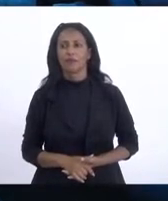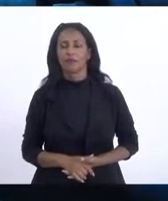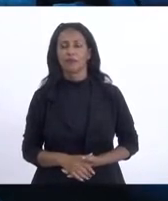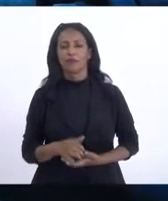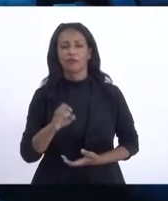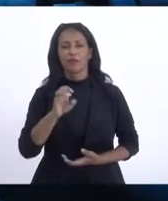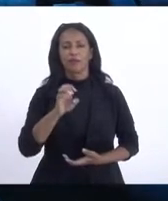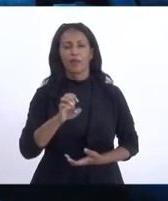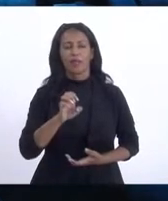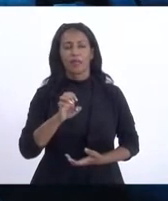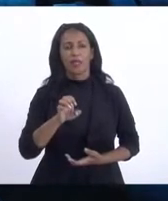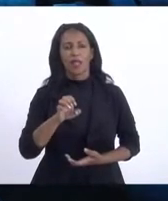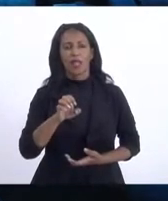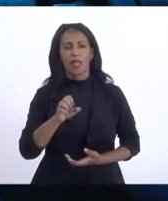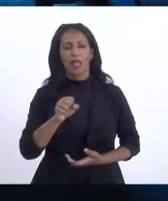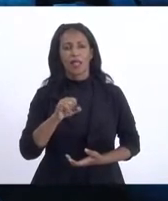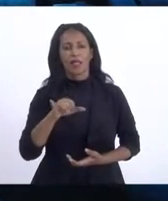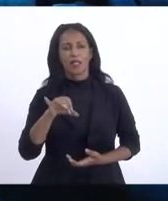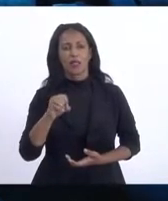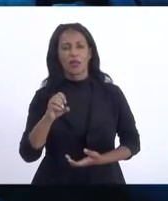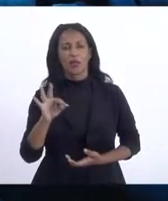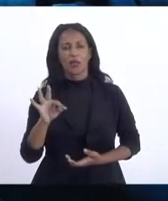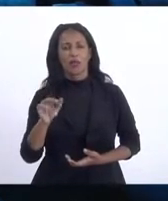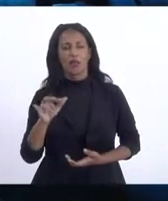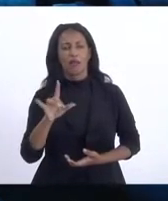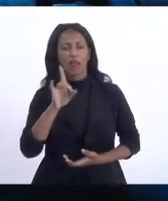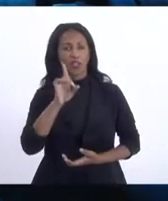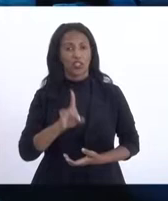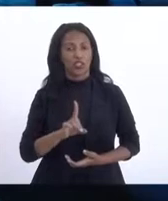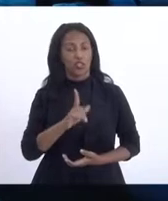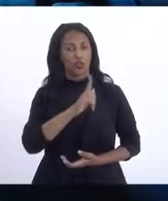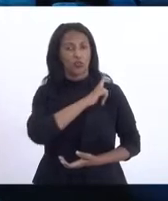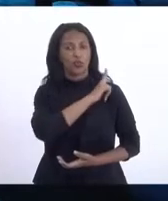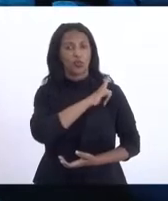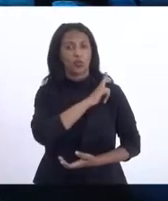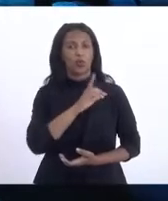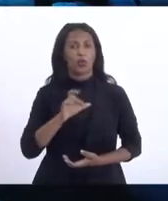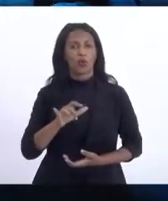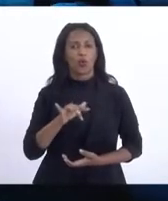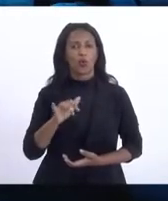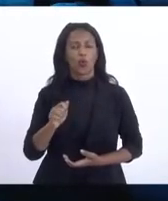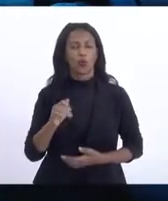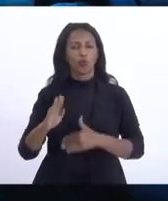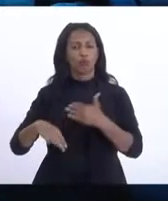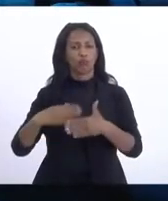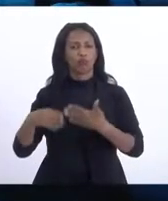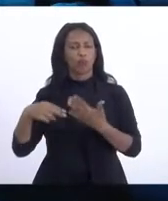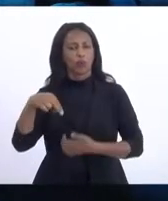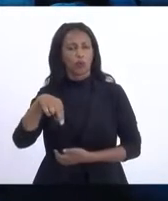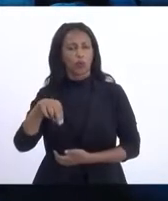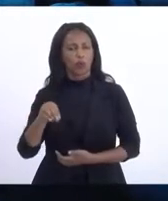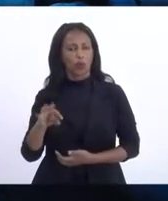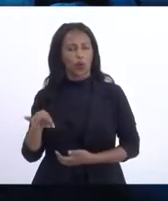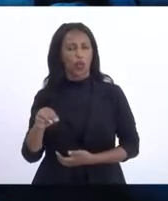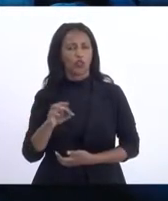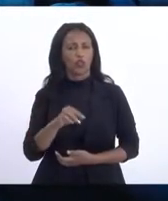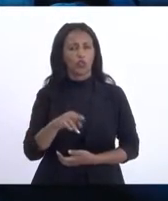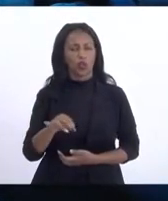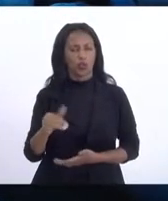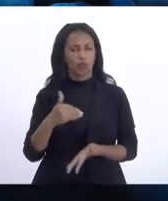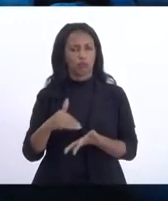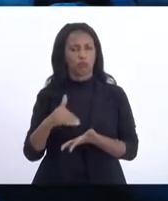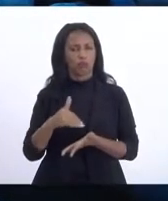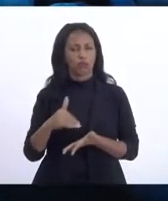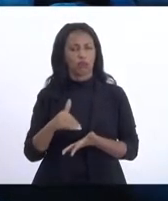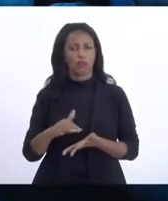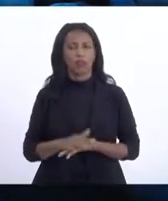Ézio Tavares, ele é o diretor de gestão de programas do Consórcio Intermunicipal de Desenvolvimento do Norte e Noroeste e secretário